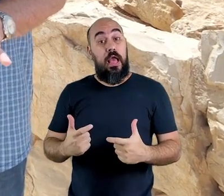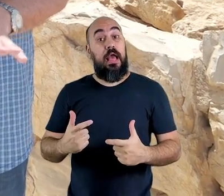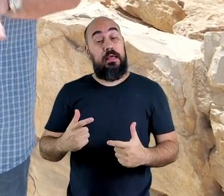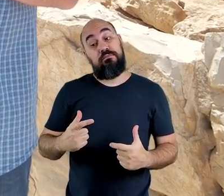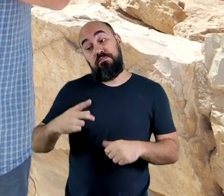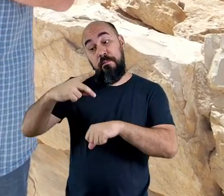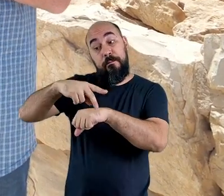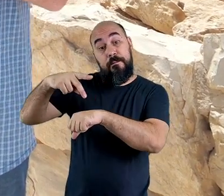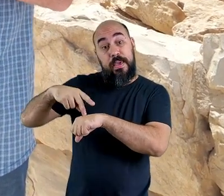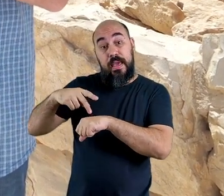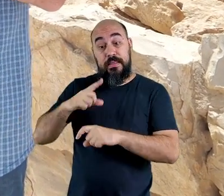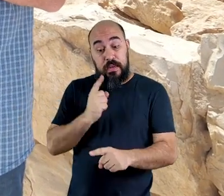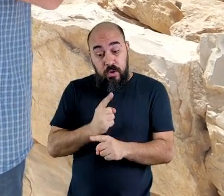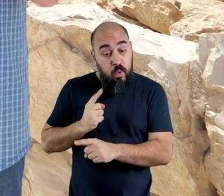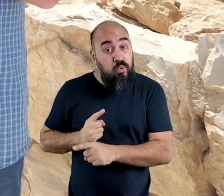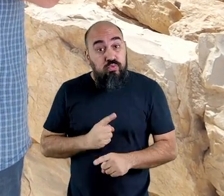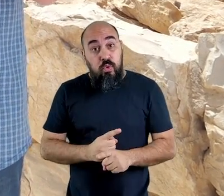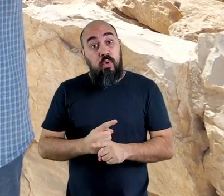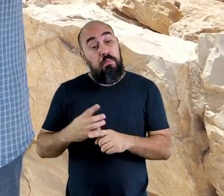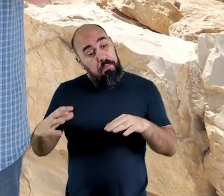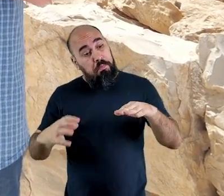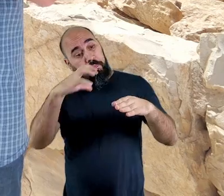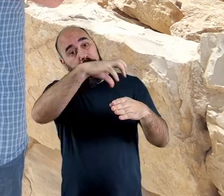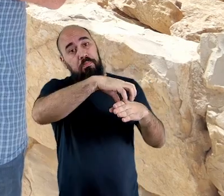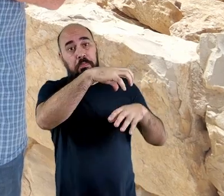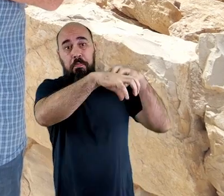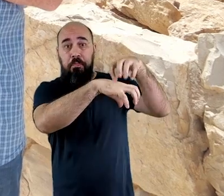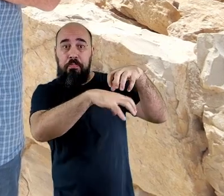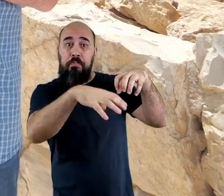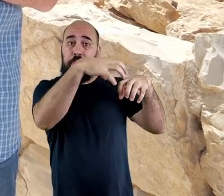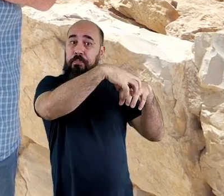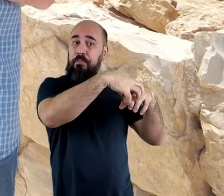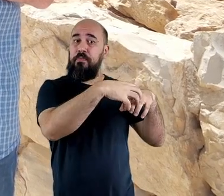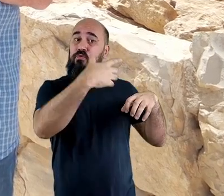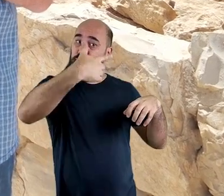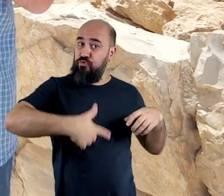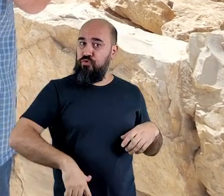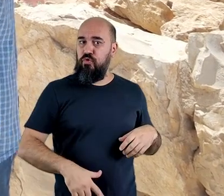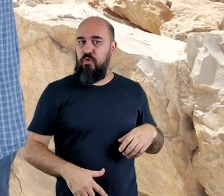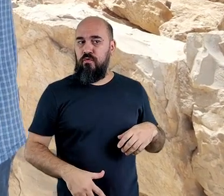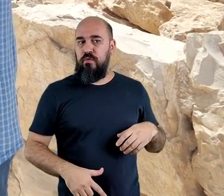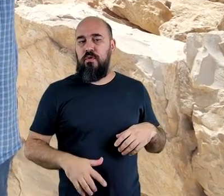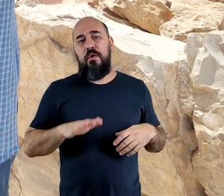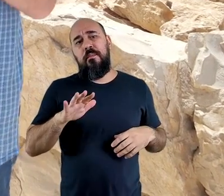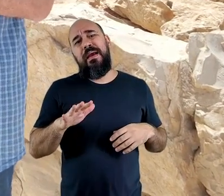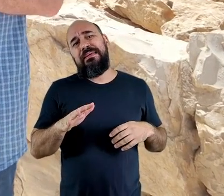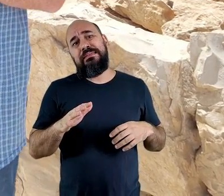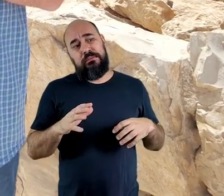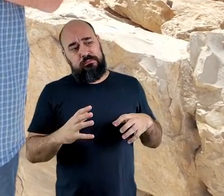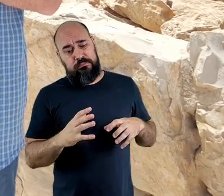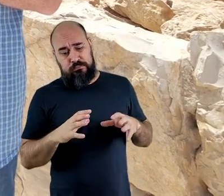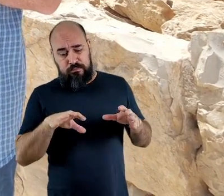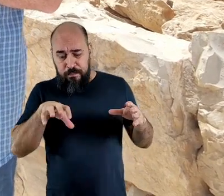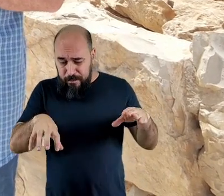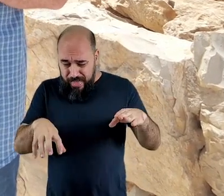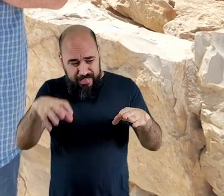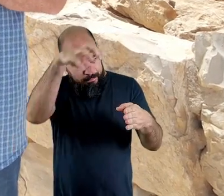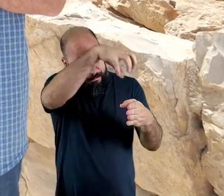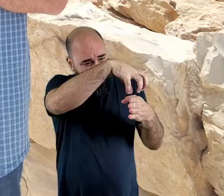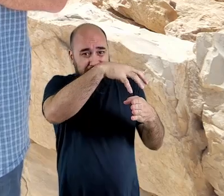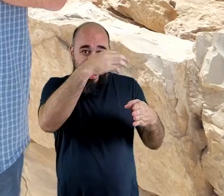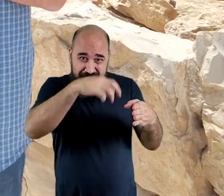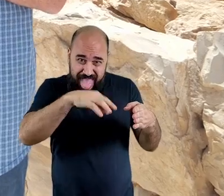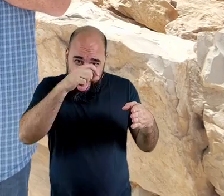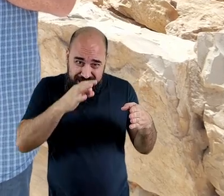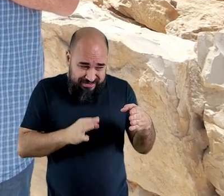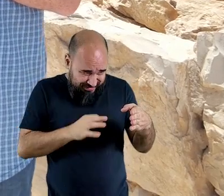chão. Isso significa que talvez você não possa assinar que esta pedra foi particularmente a original. Agora,